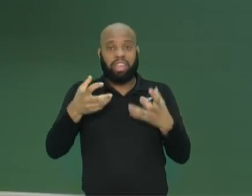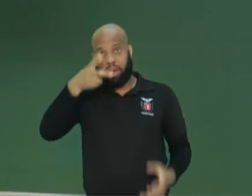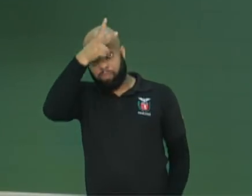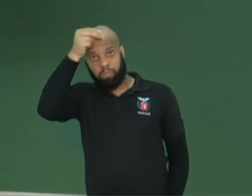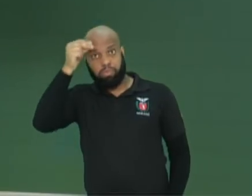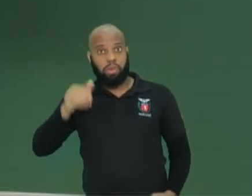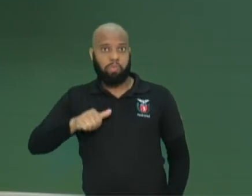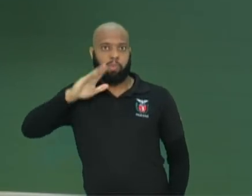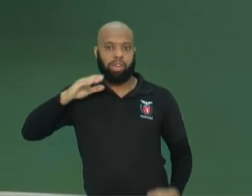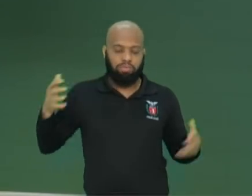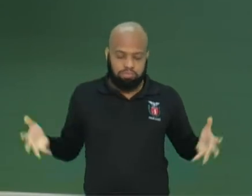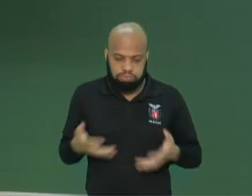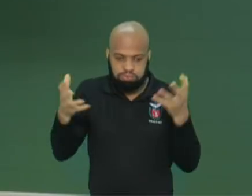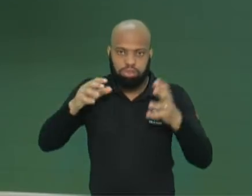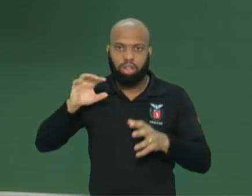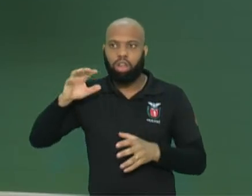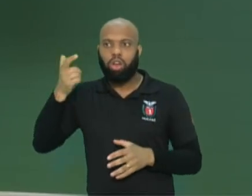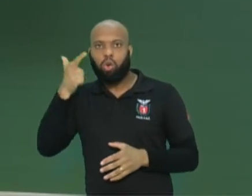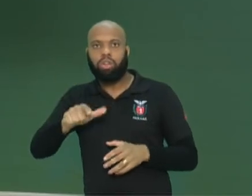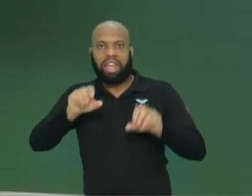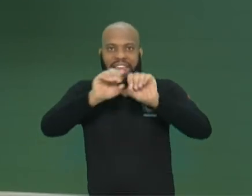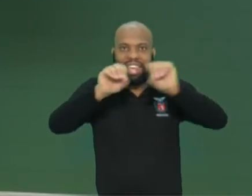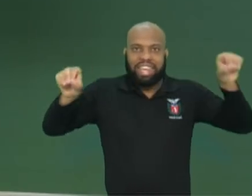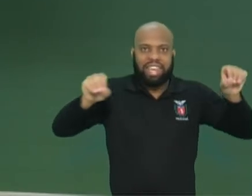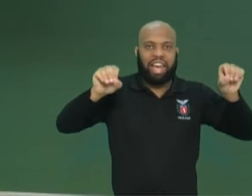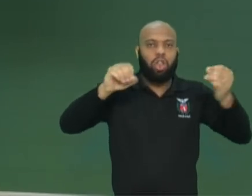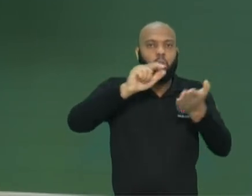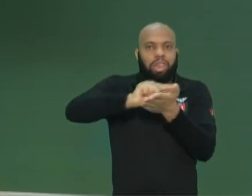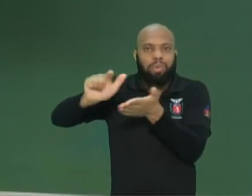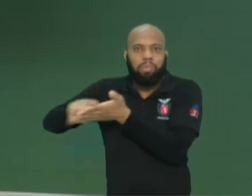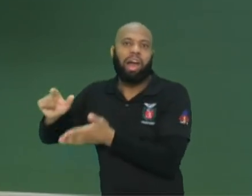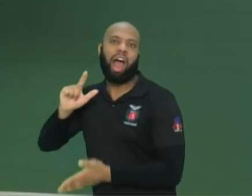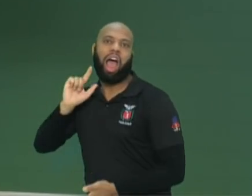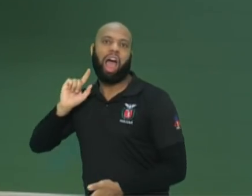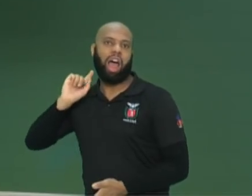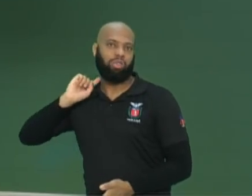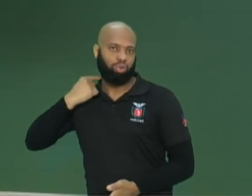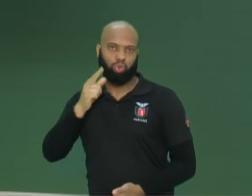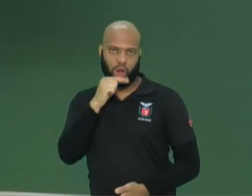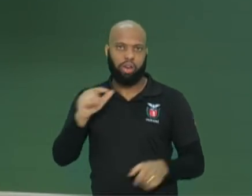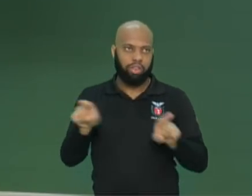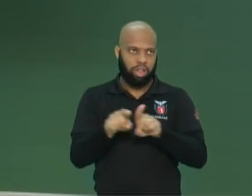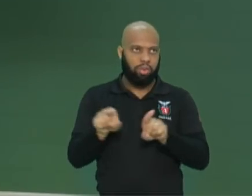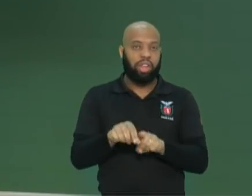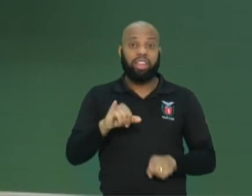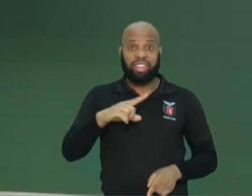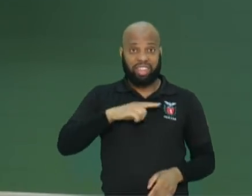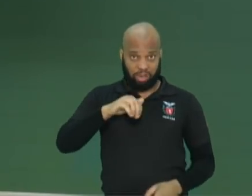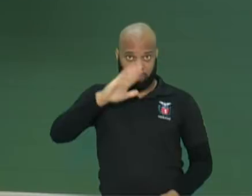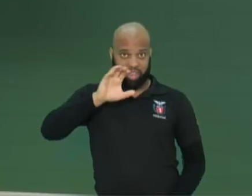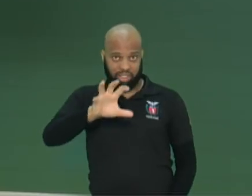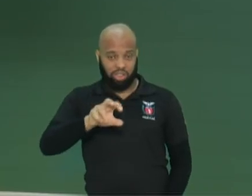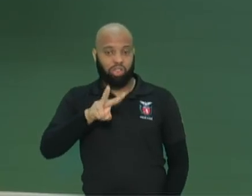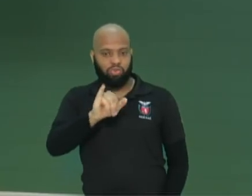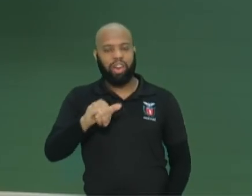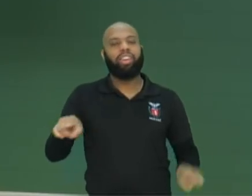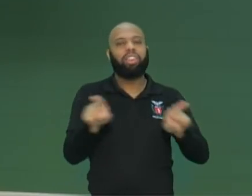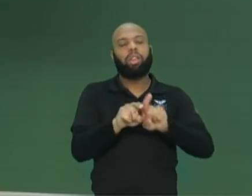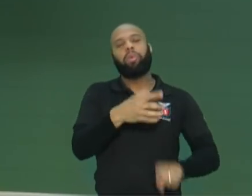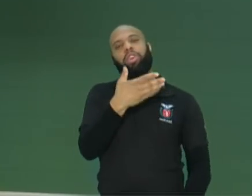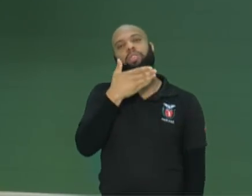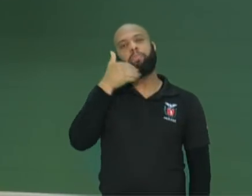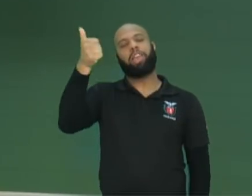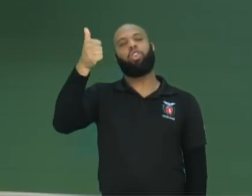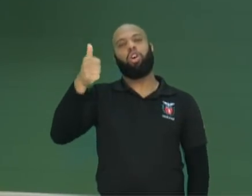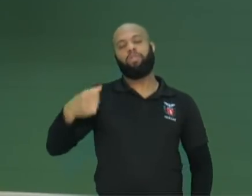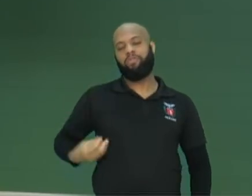com coleta de esgoto e tratamento de esgoto. Quanto maior for isso aqui, melhor será a qualidade de vida